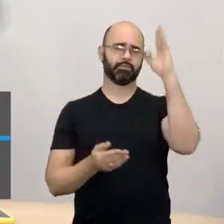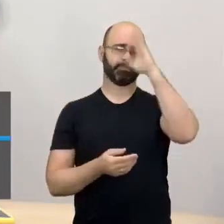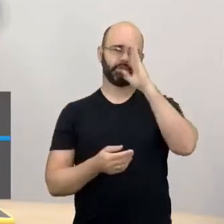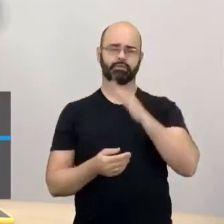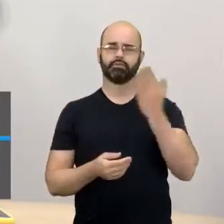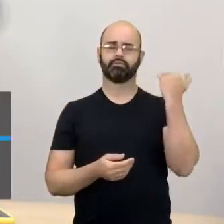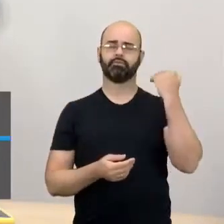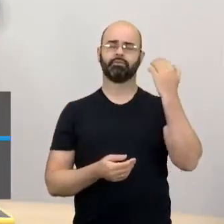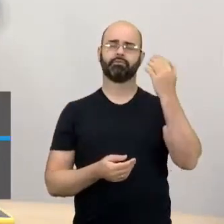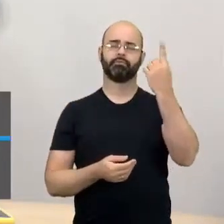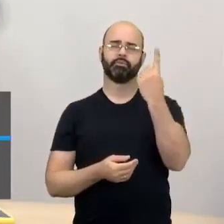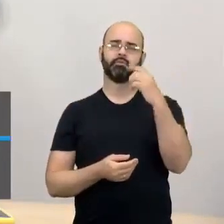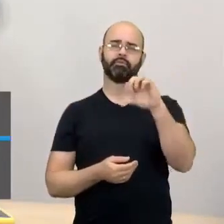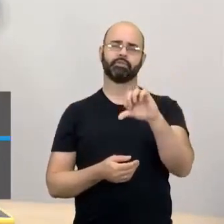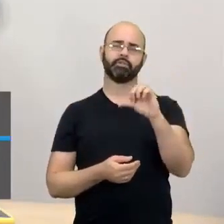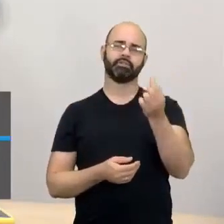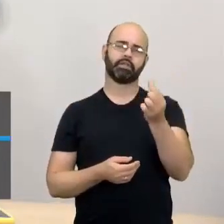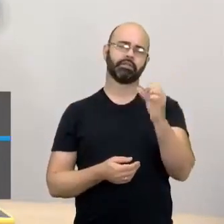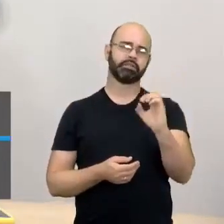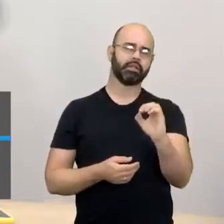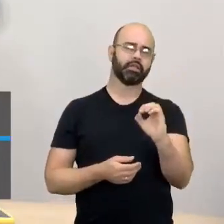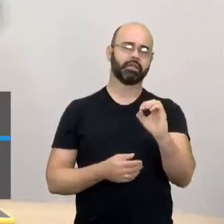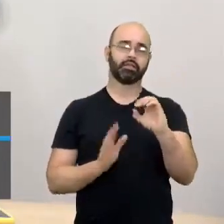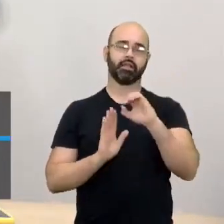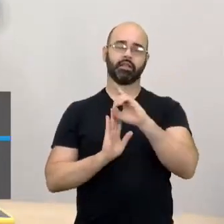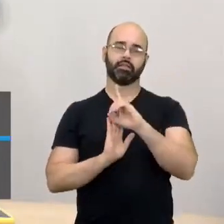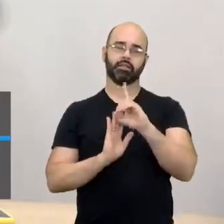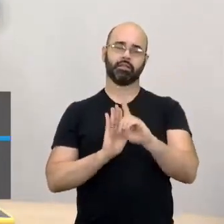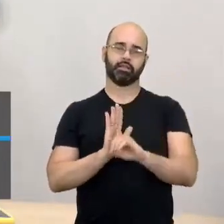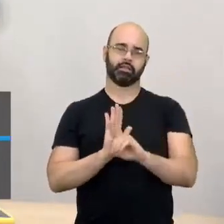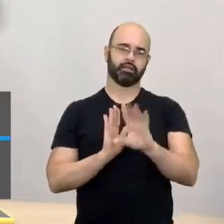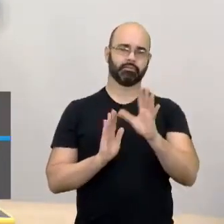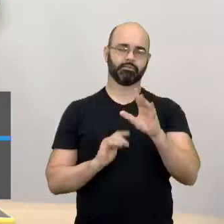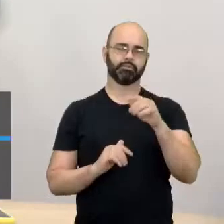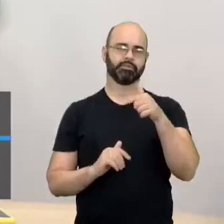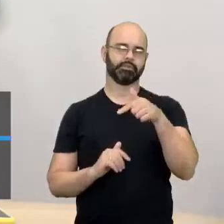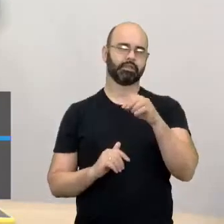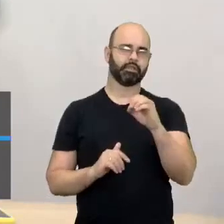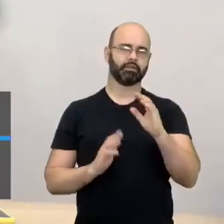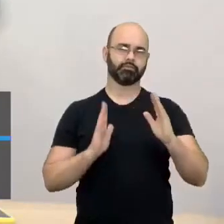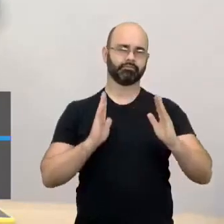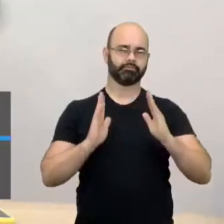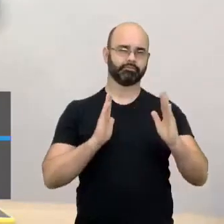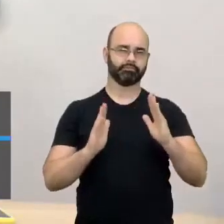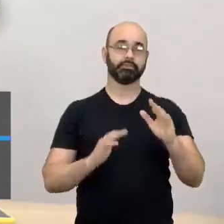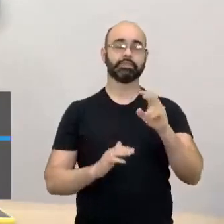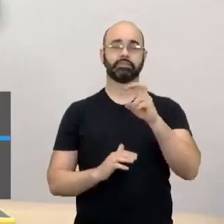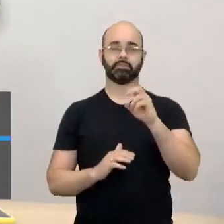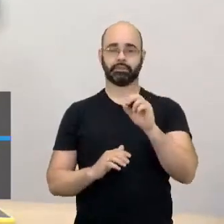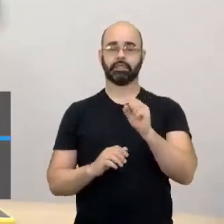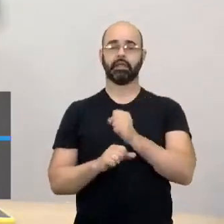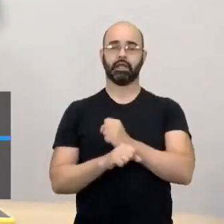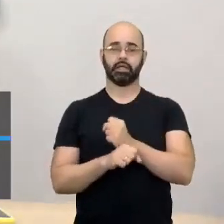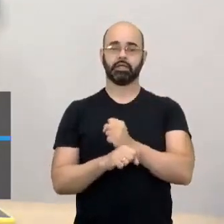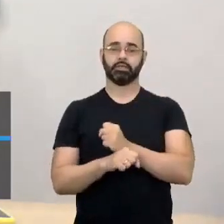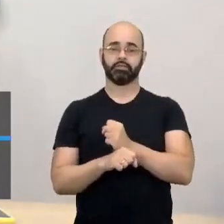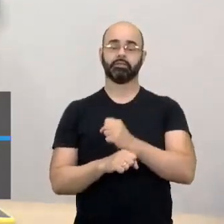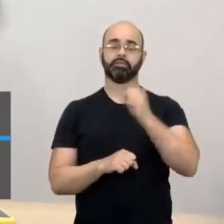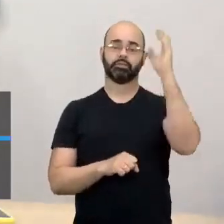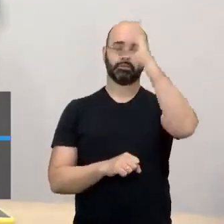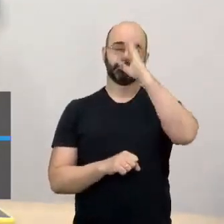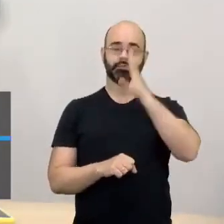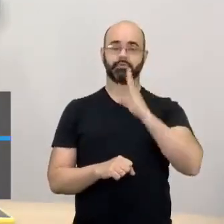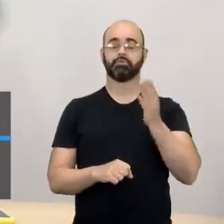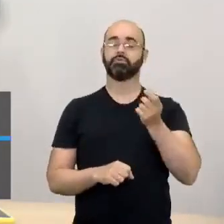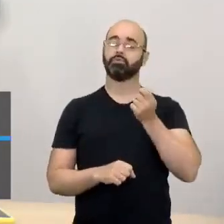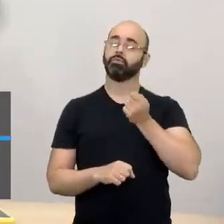de 1960, entrando aí no início de 1970, e passados aí 50 anos, o Brasil já está, né, nessa expectativa